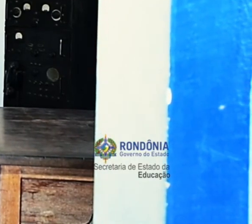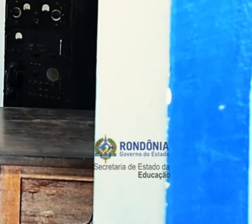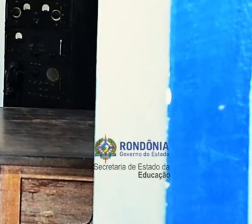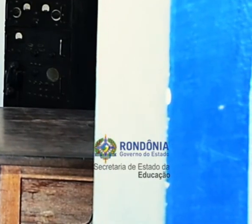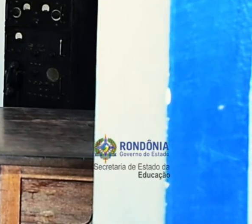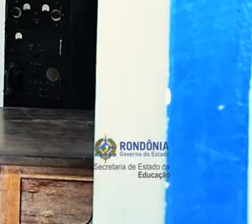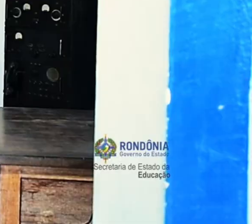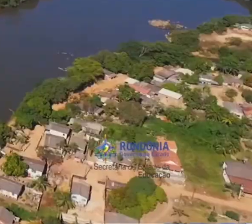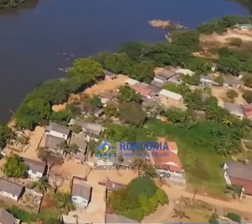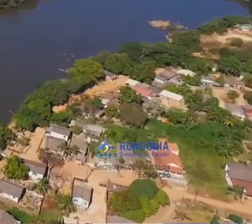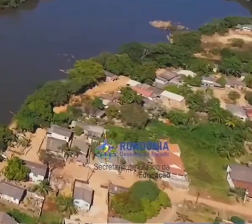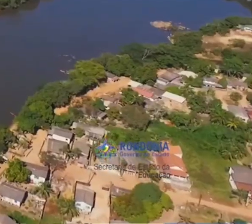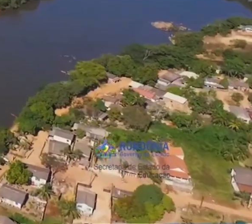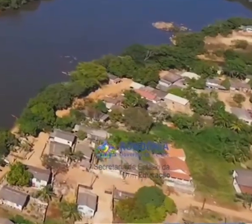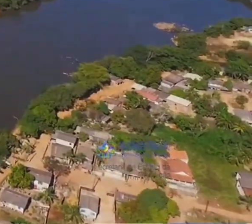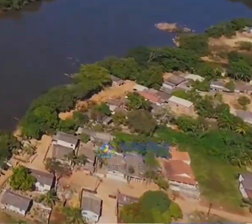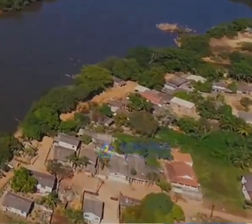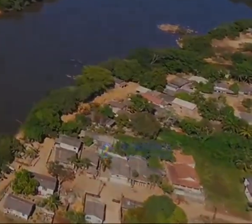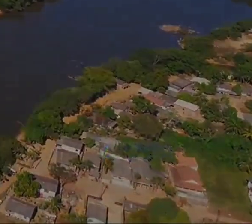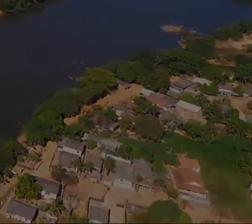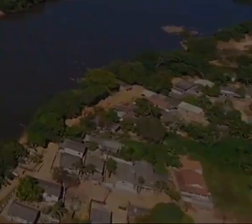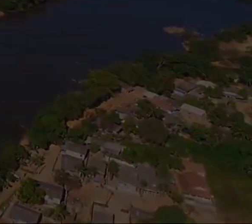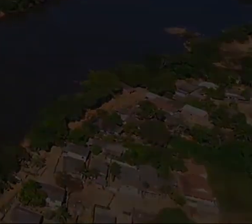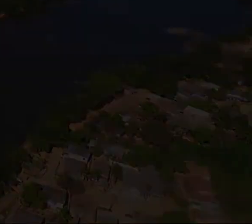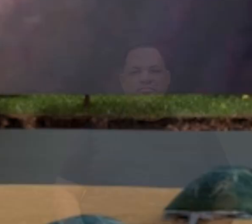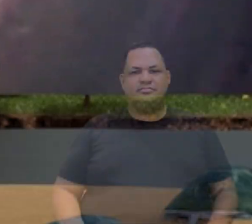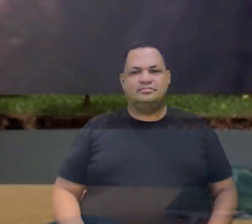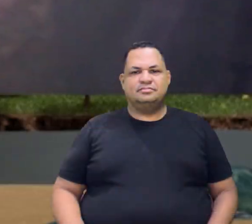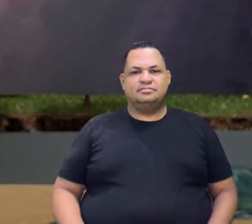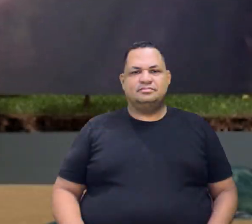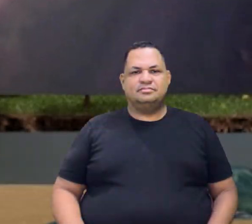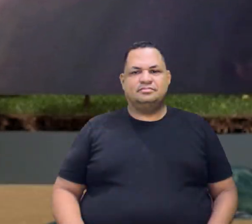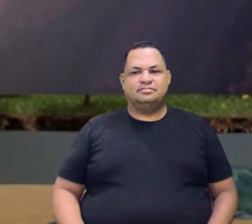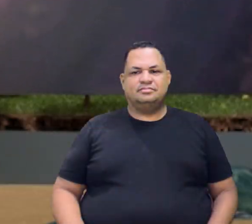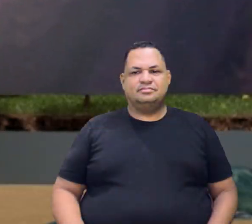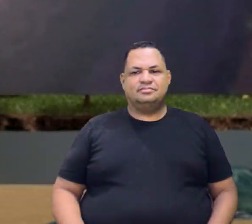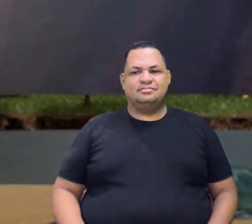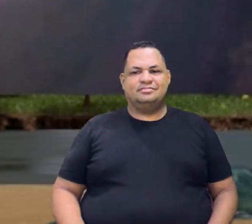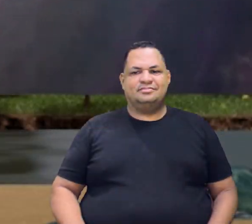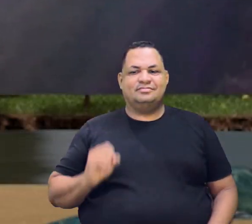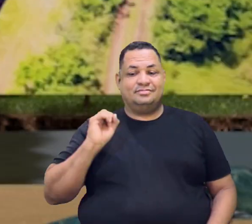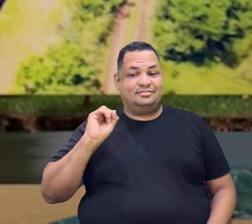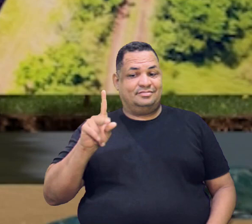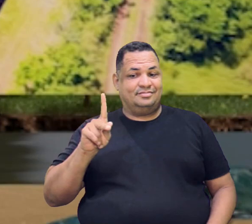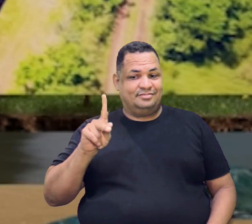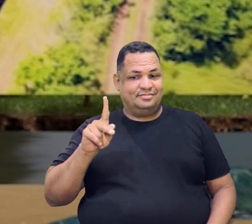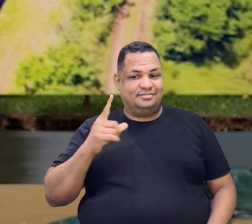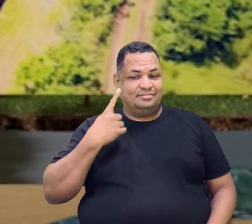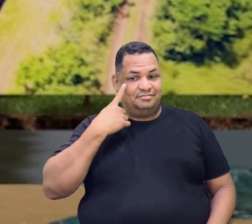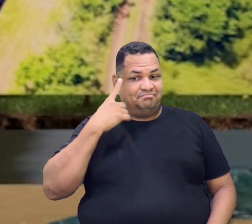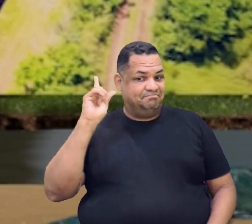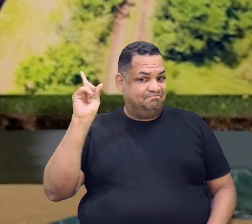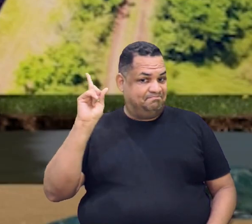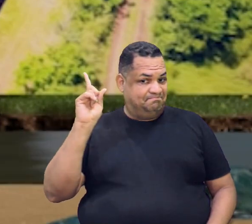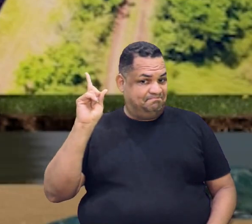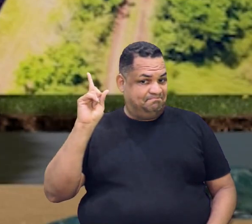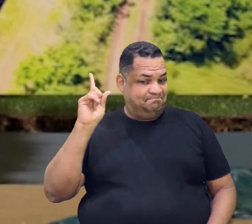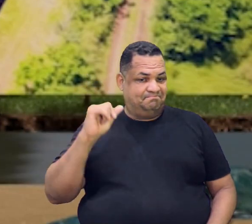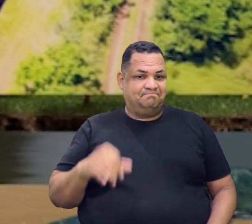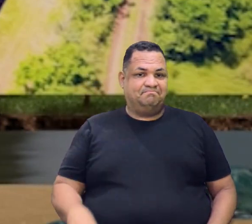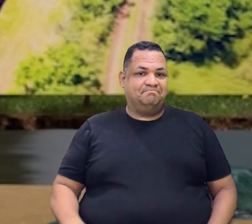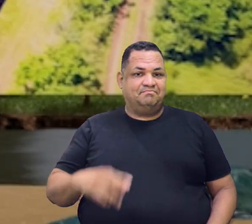país. Em 43, é criado o território federal do Guaporé, que criou 2 municípios,